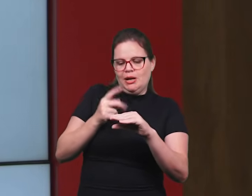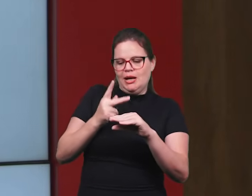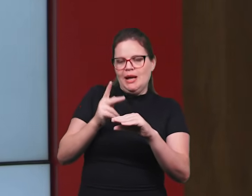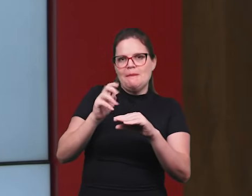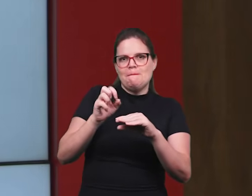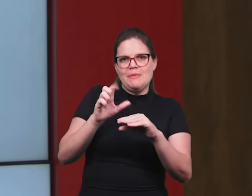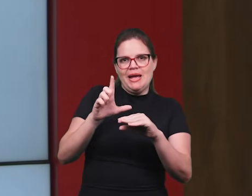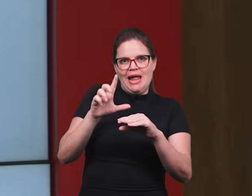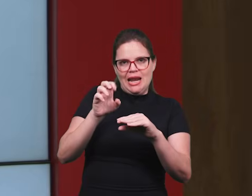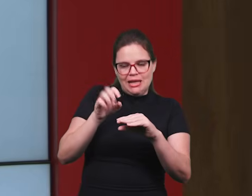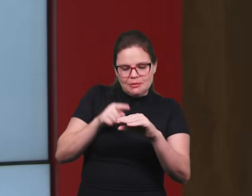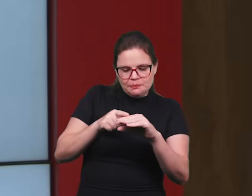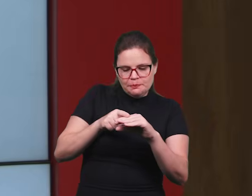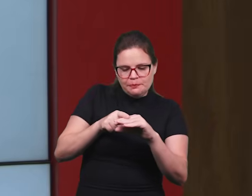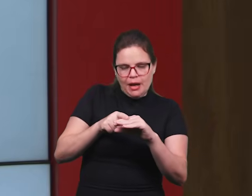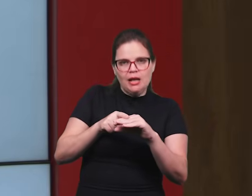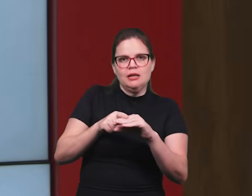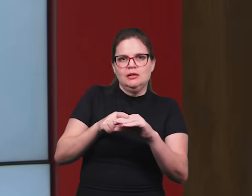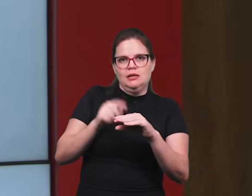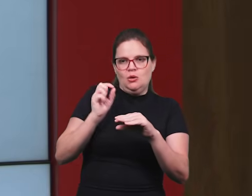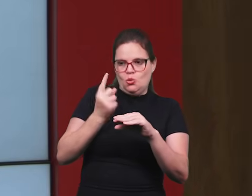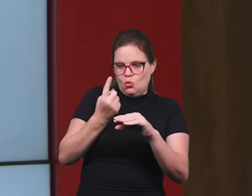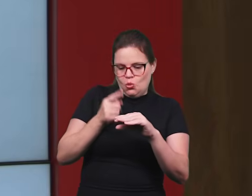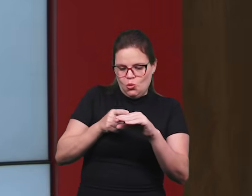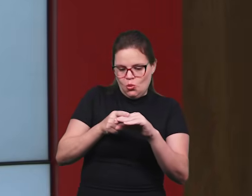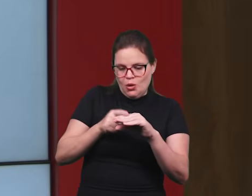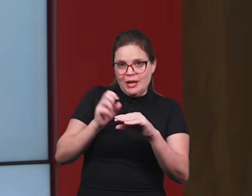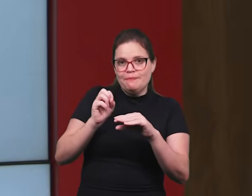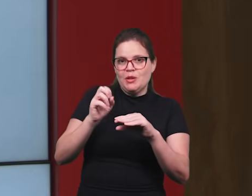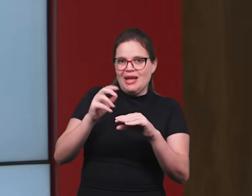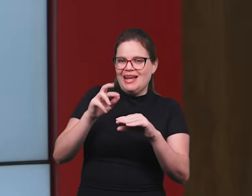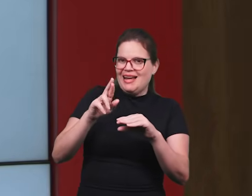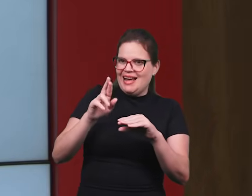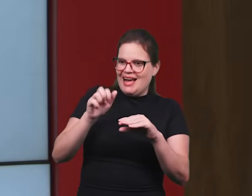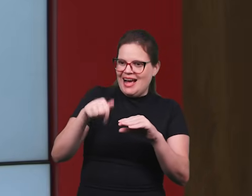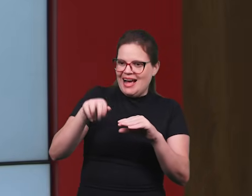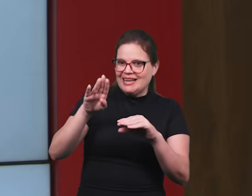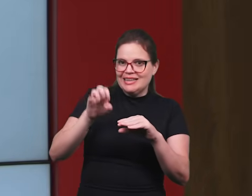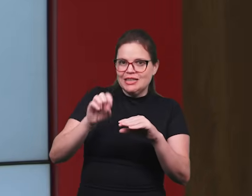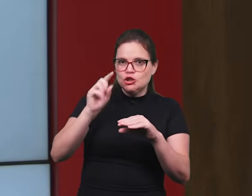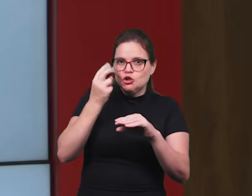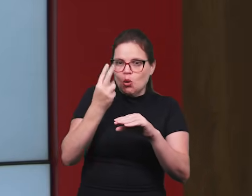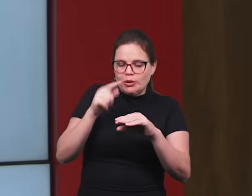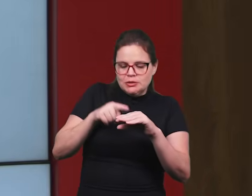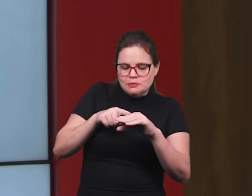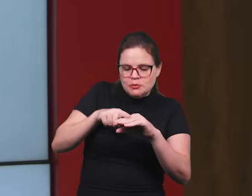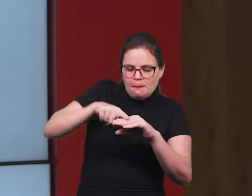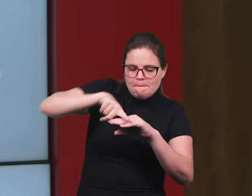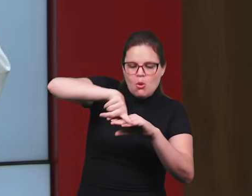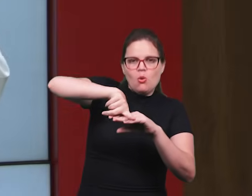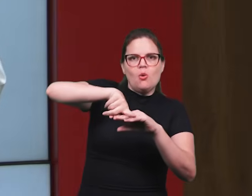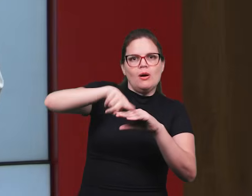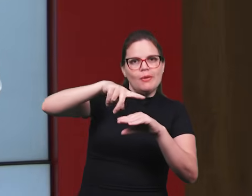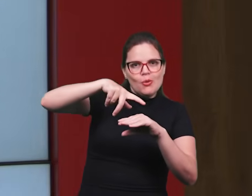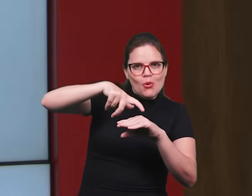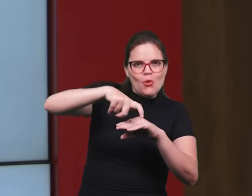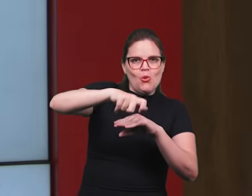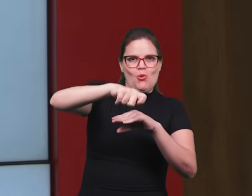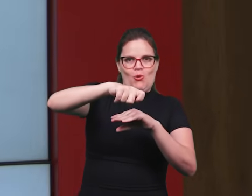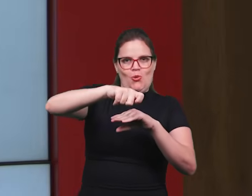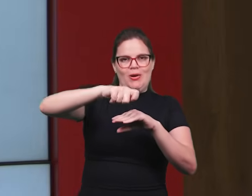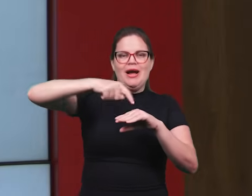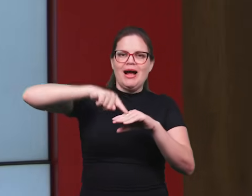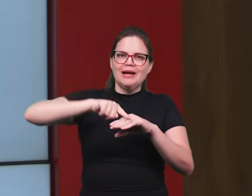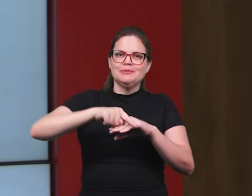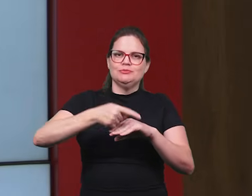raro fazer a raquianestesia, que é quando você perfura a dura. O cérebro, por exemplo, você tem o líquor que circula do cérebro, circula tudinho, então